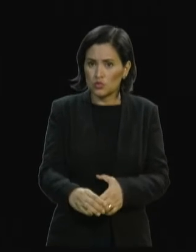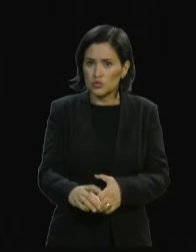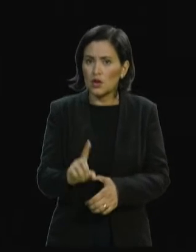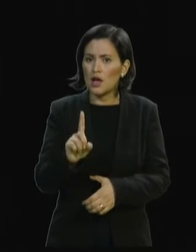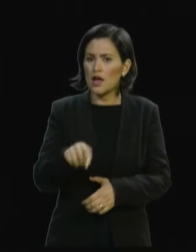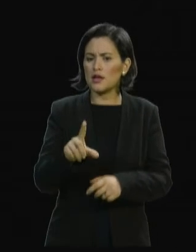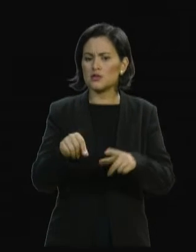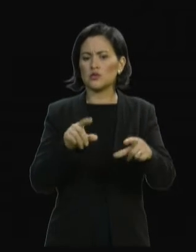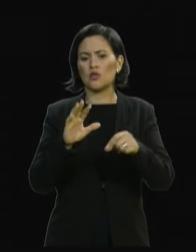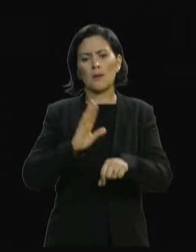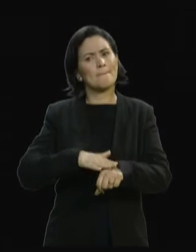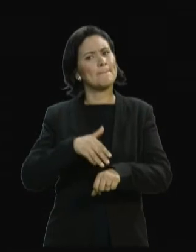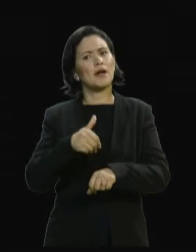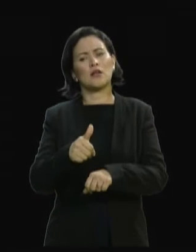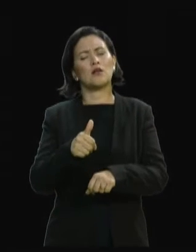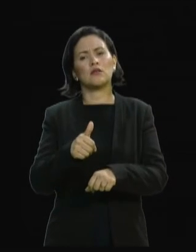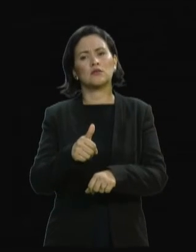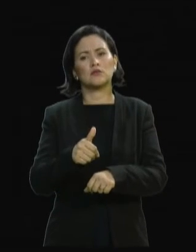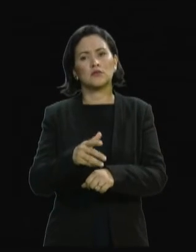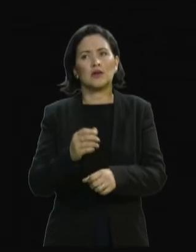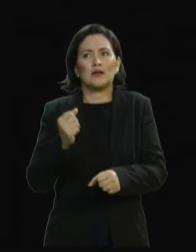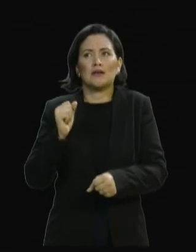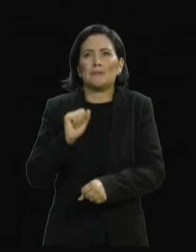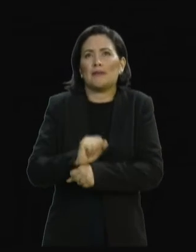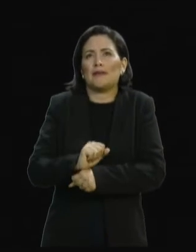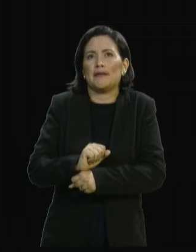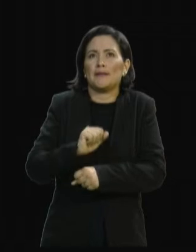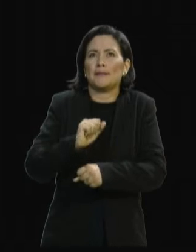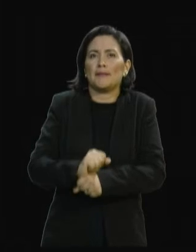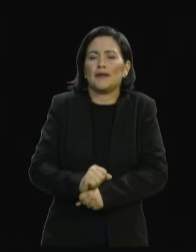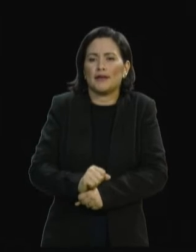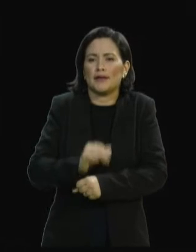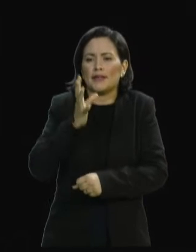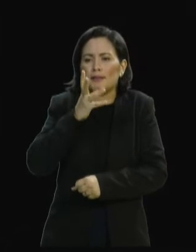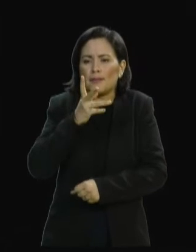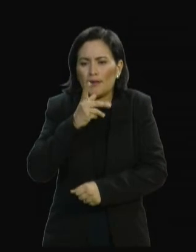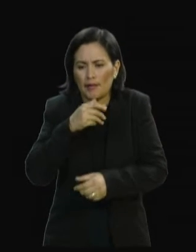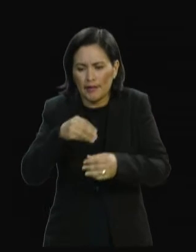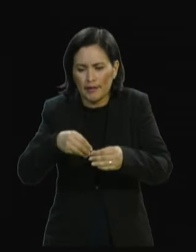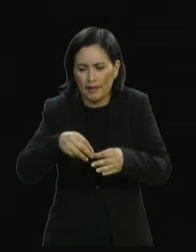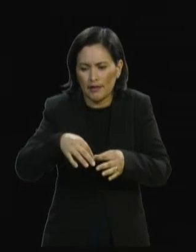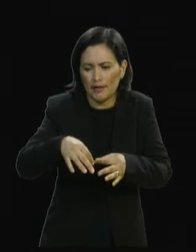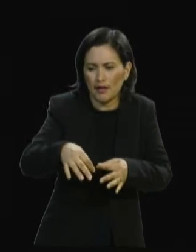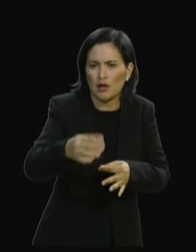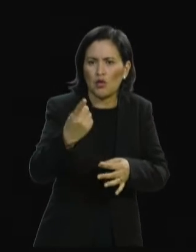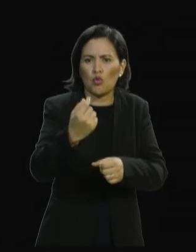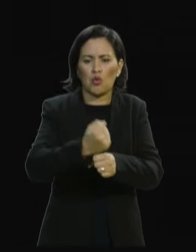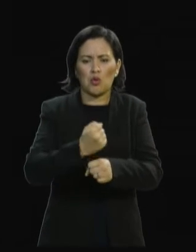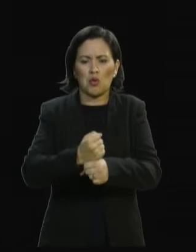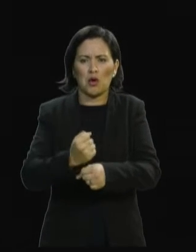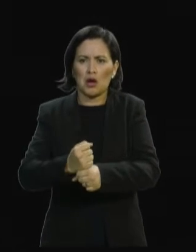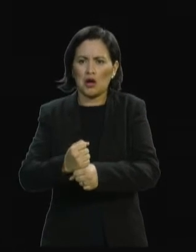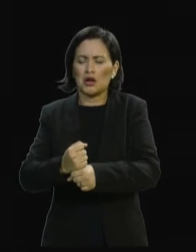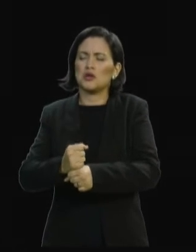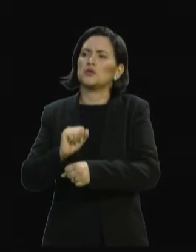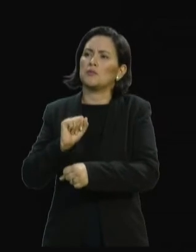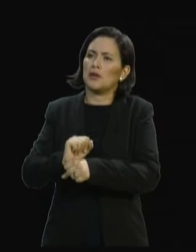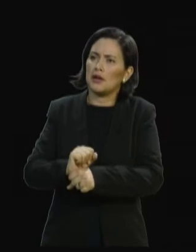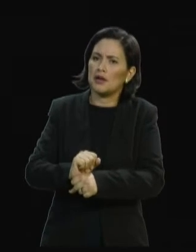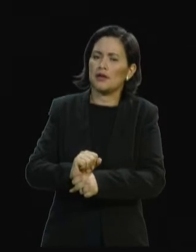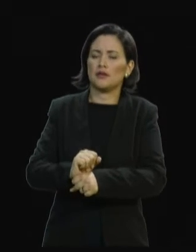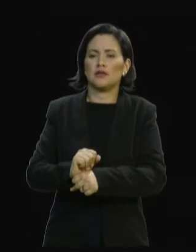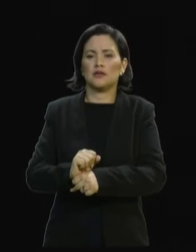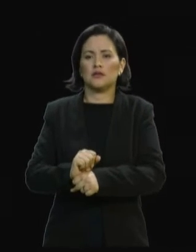público, e não a prorrogação eterna de serviços temporários, como esta medida provisória que